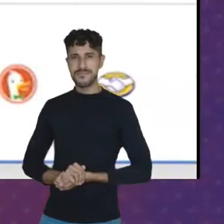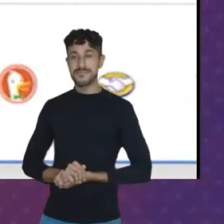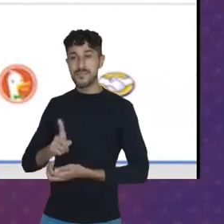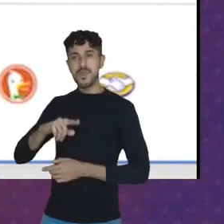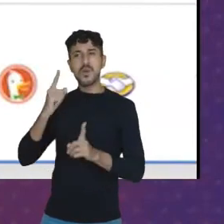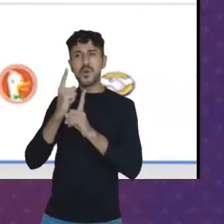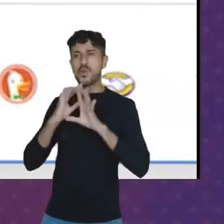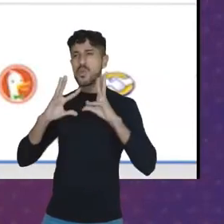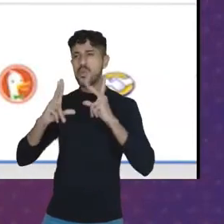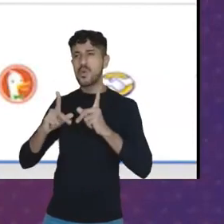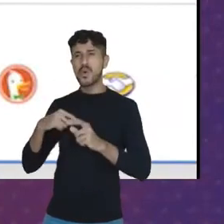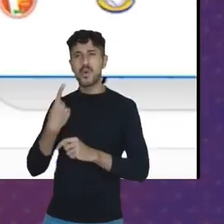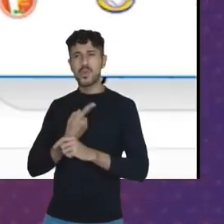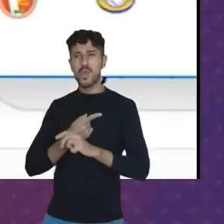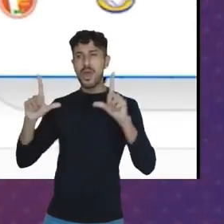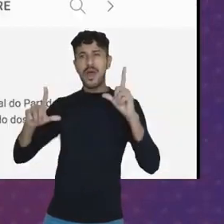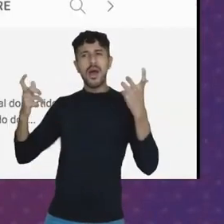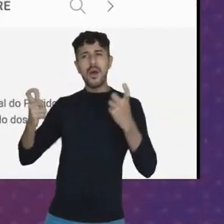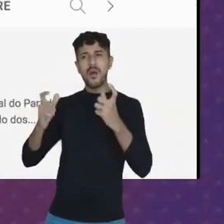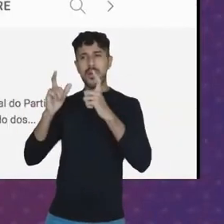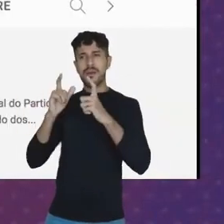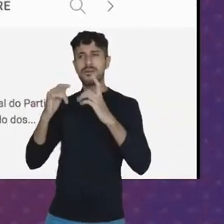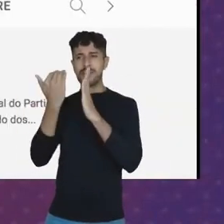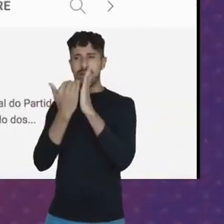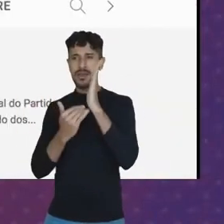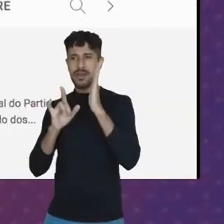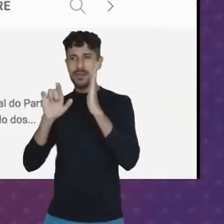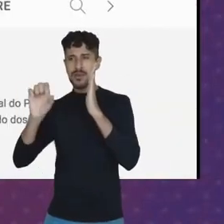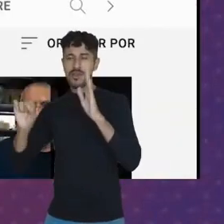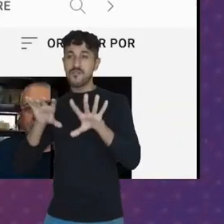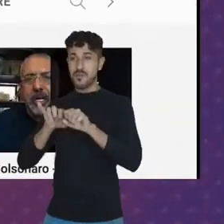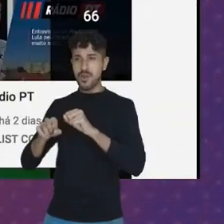Você encontra todos os nossos programas na playlist TV Elas por Elas